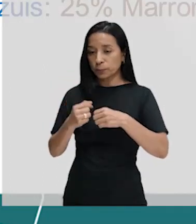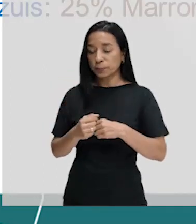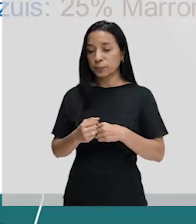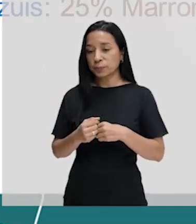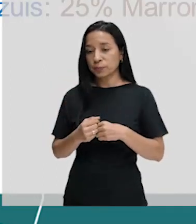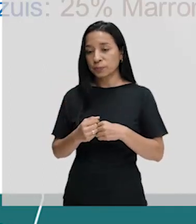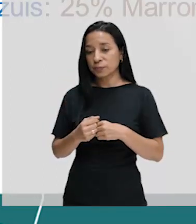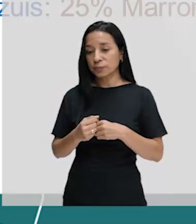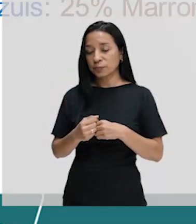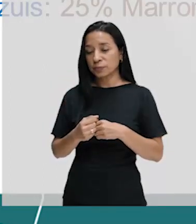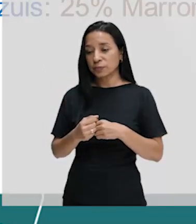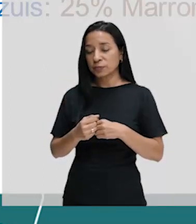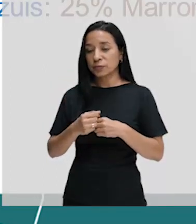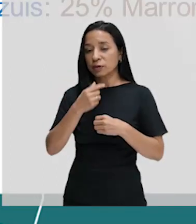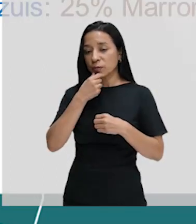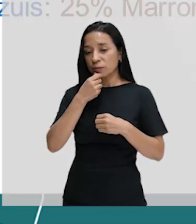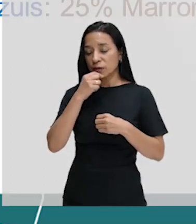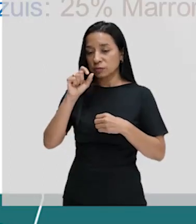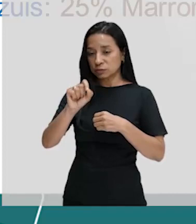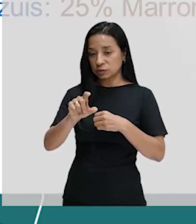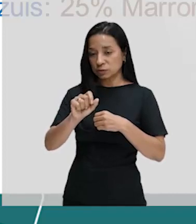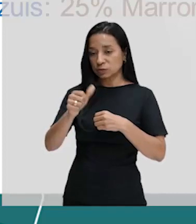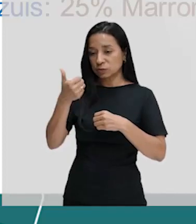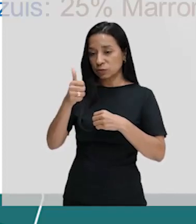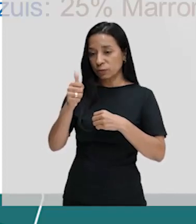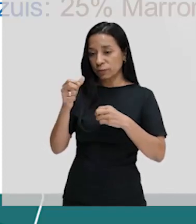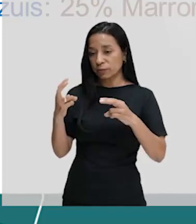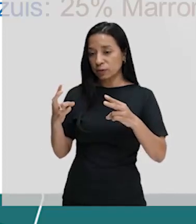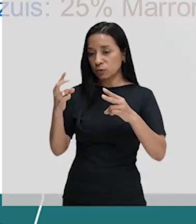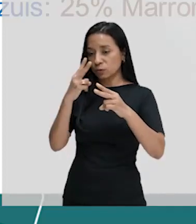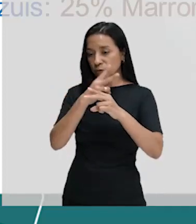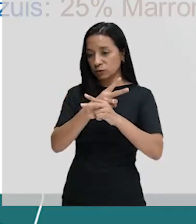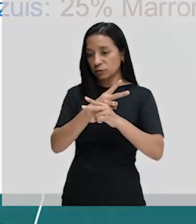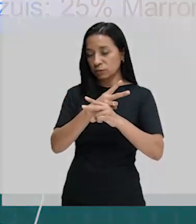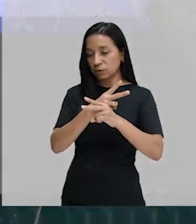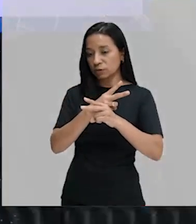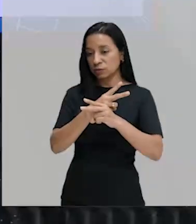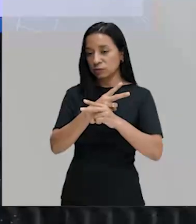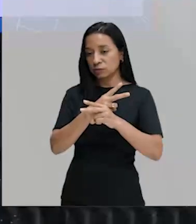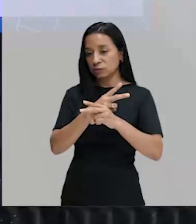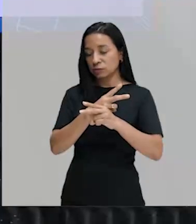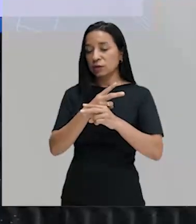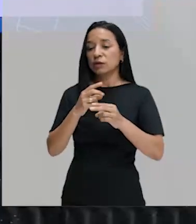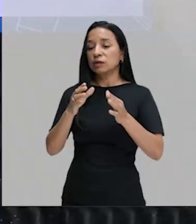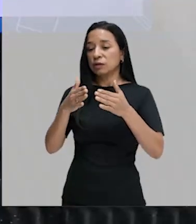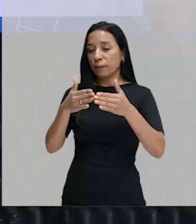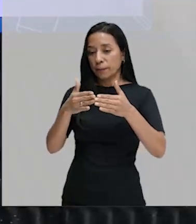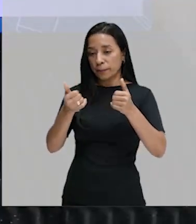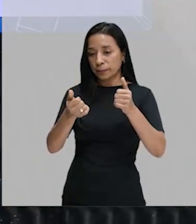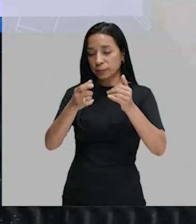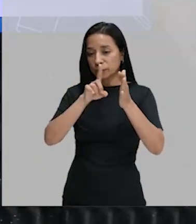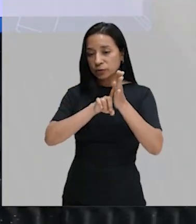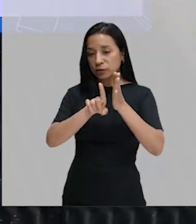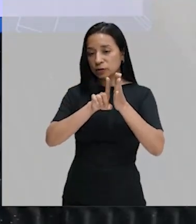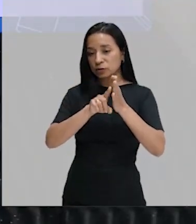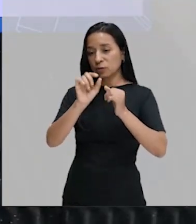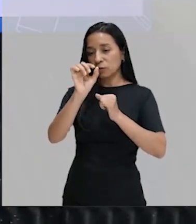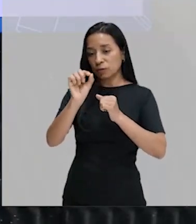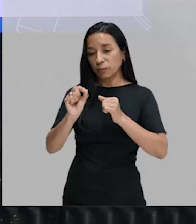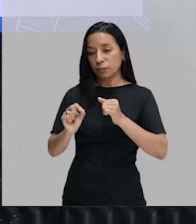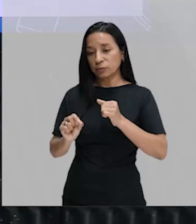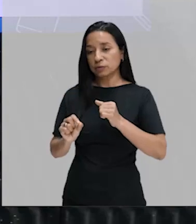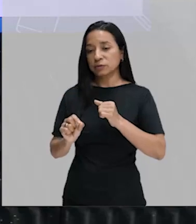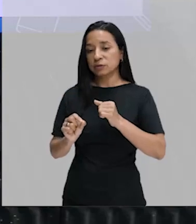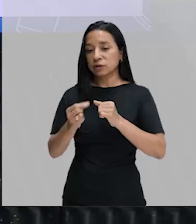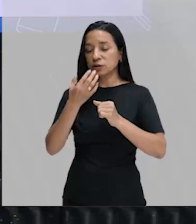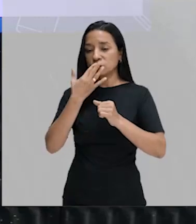aqui, de machos azuis, nesse primeiro cruzamento, porque ele está pedindo na questão que a porcentagem de pombos de